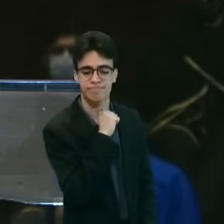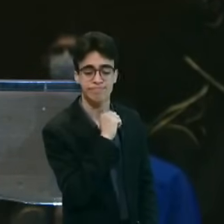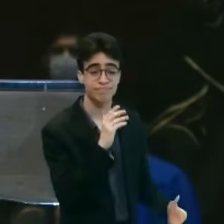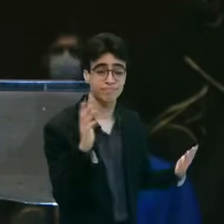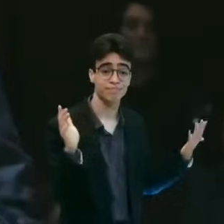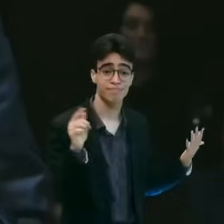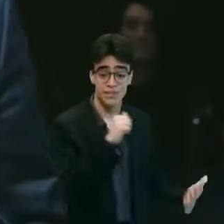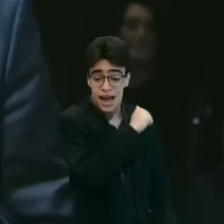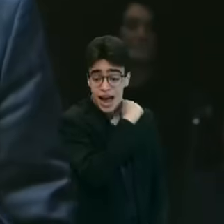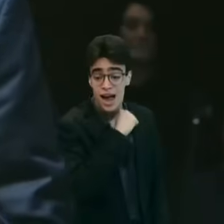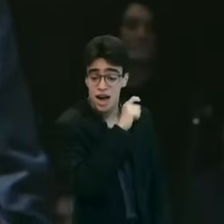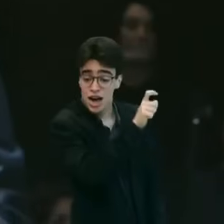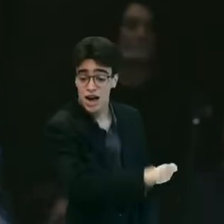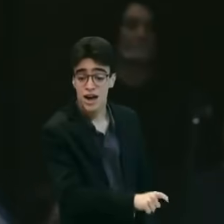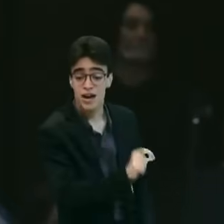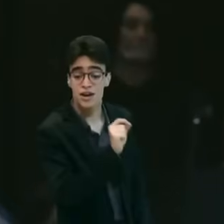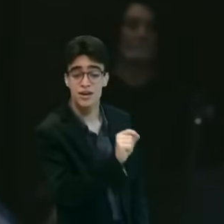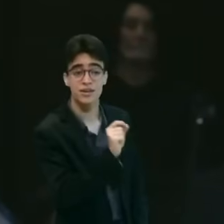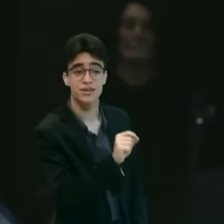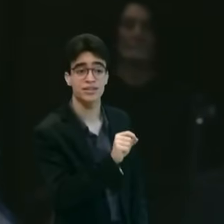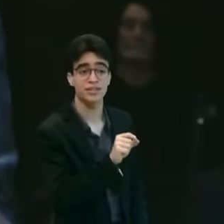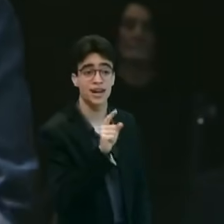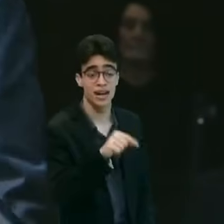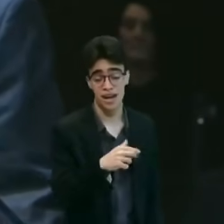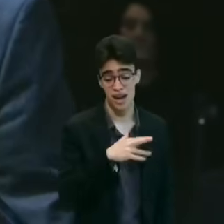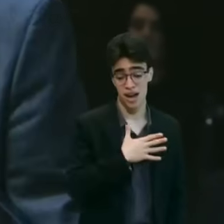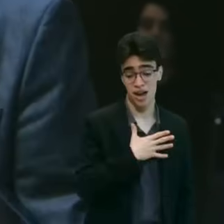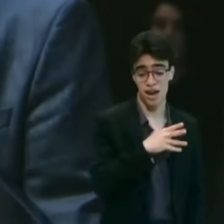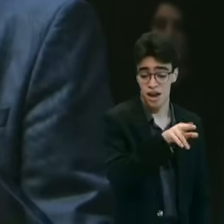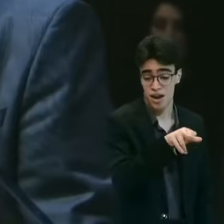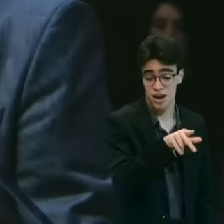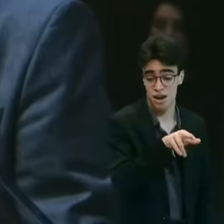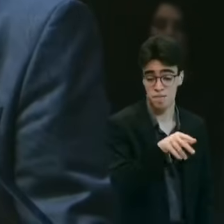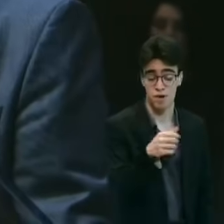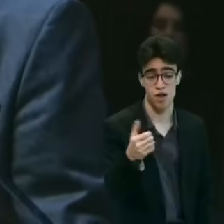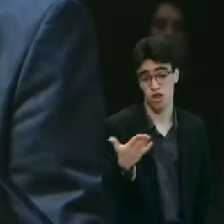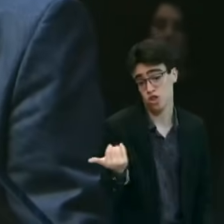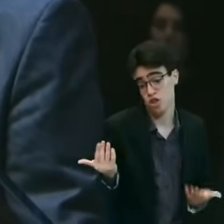E quem era Abel? Era o irmão menor.